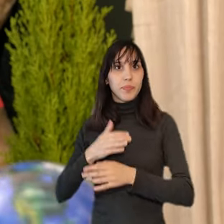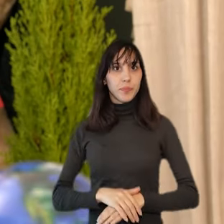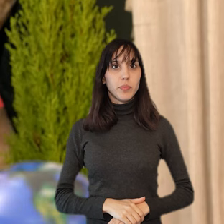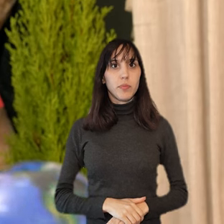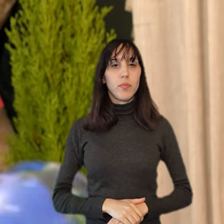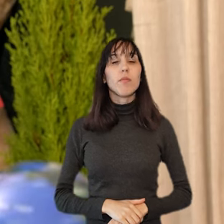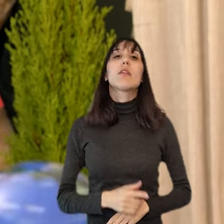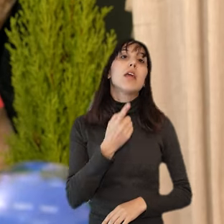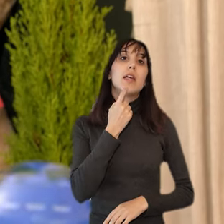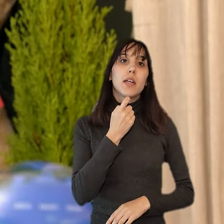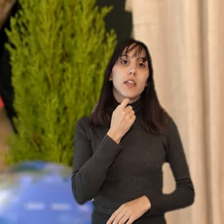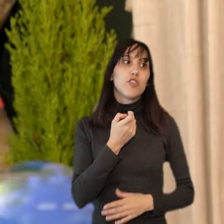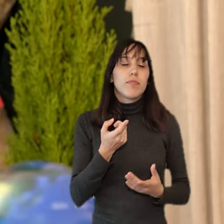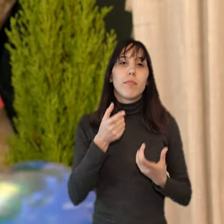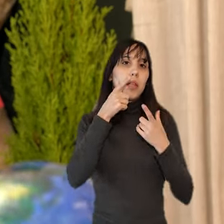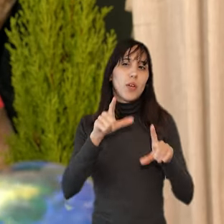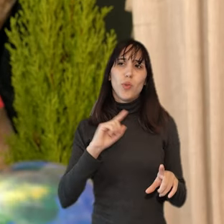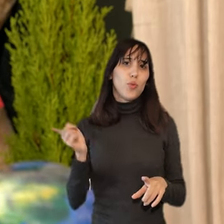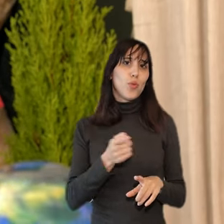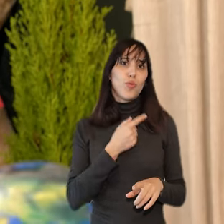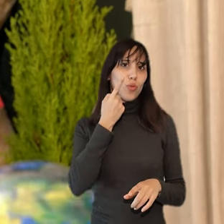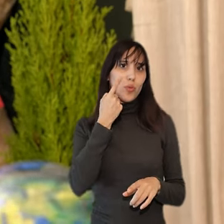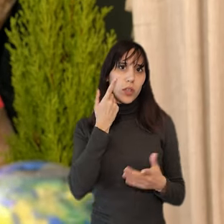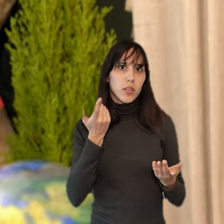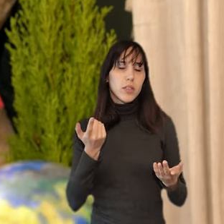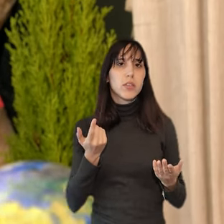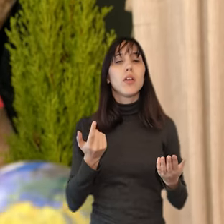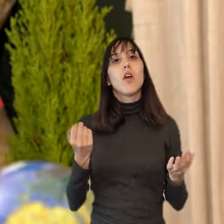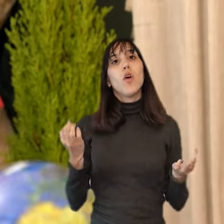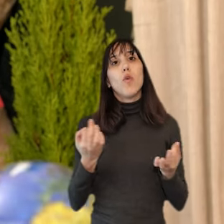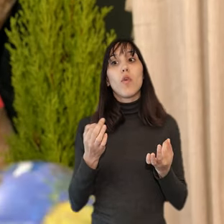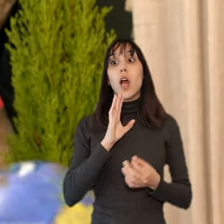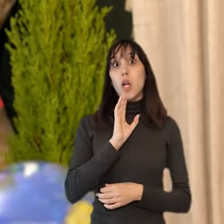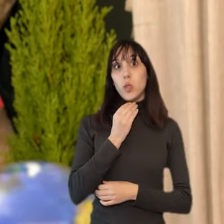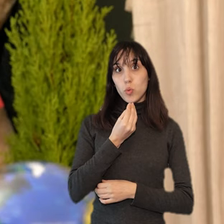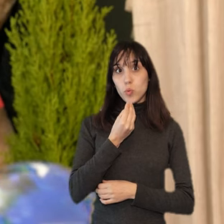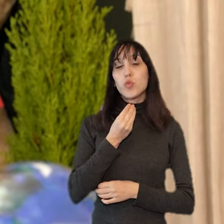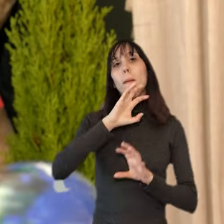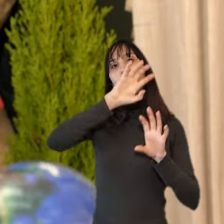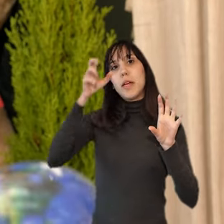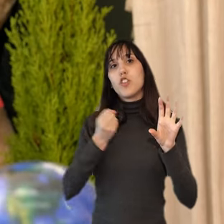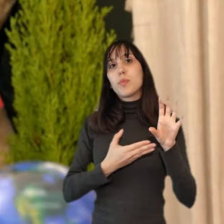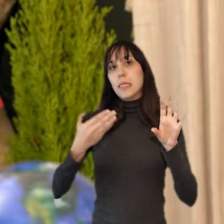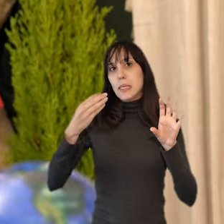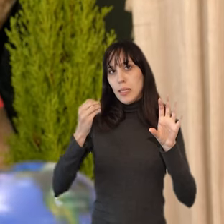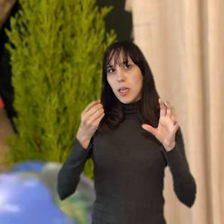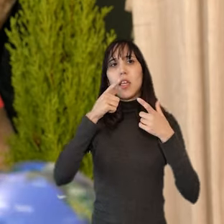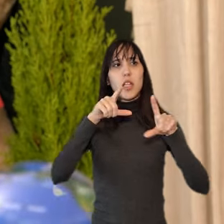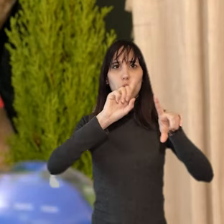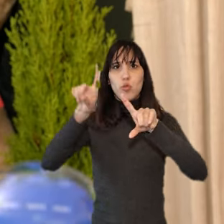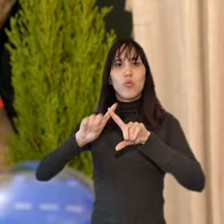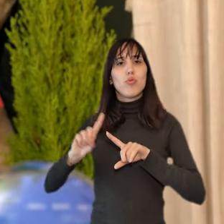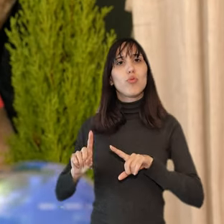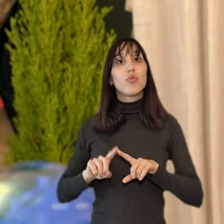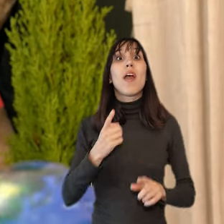o inglês é uma língua muito comum portanto nós aesar de termos alunos em mais de 70 países e a falar diferentes línguas